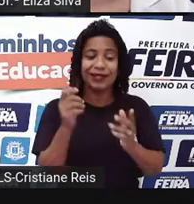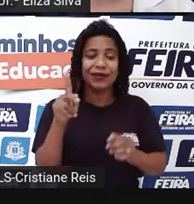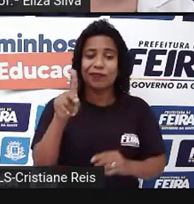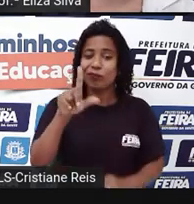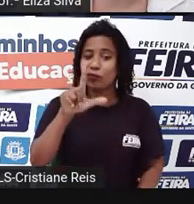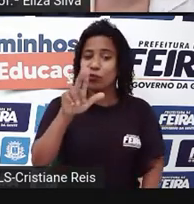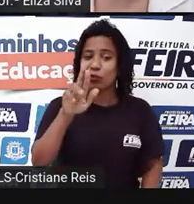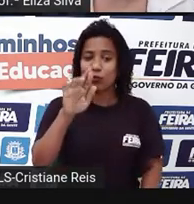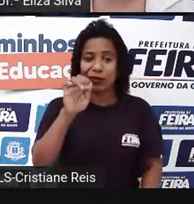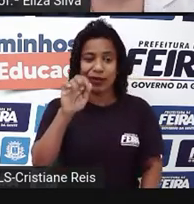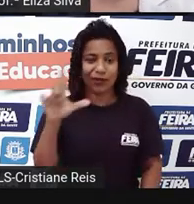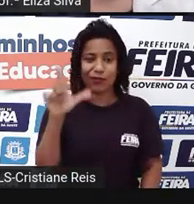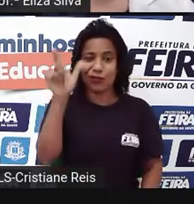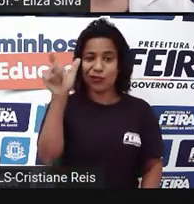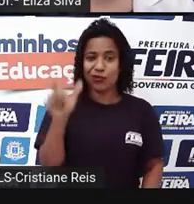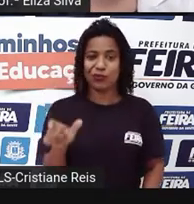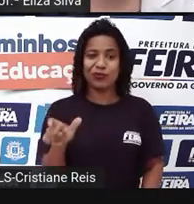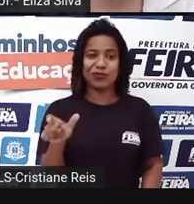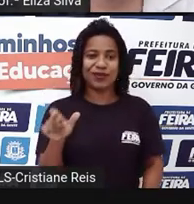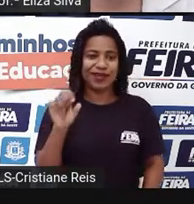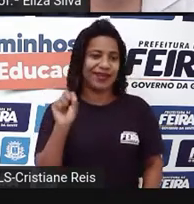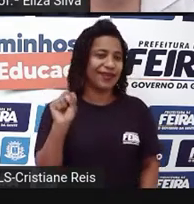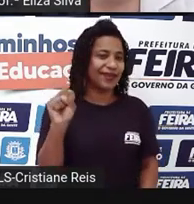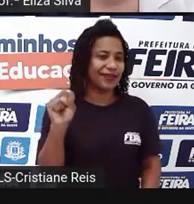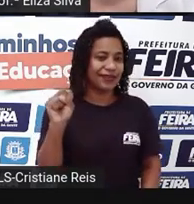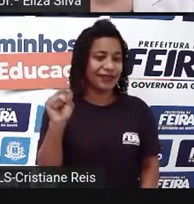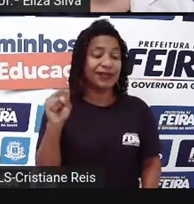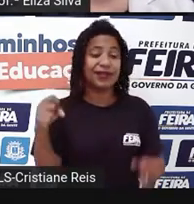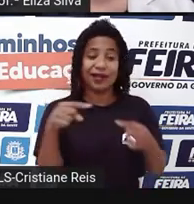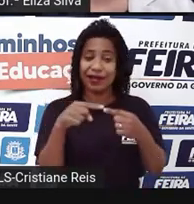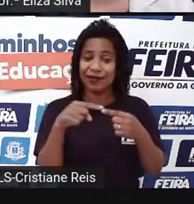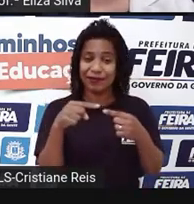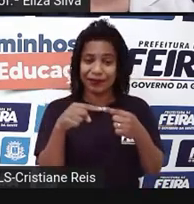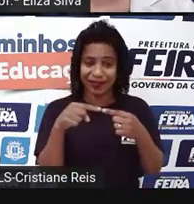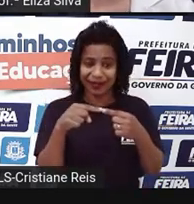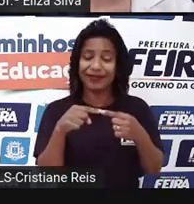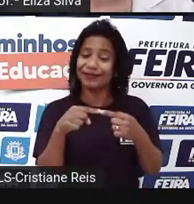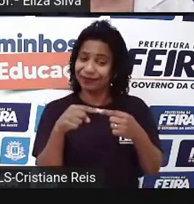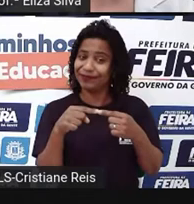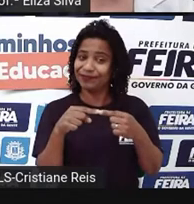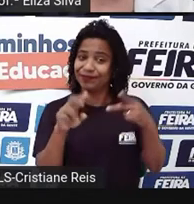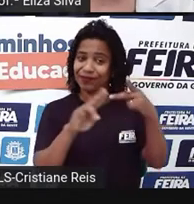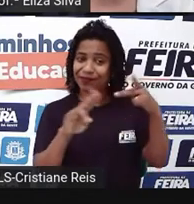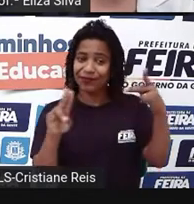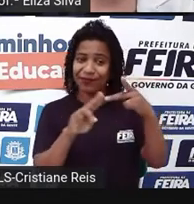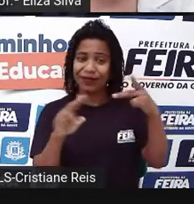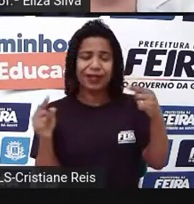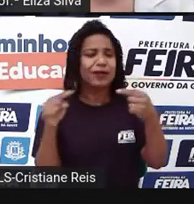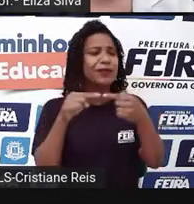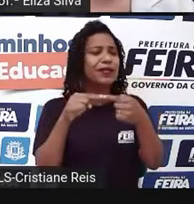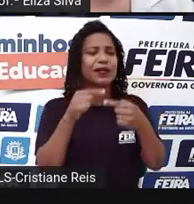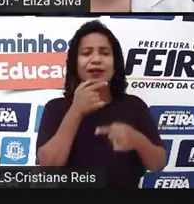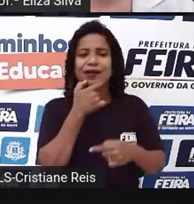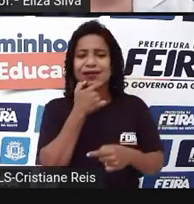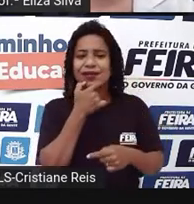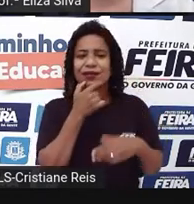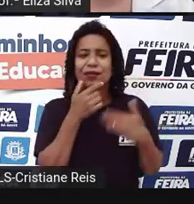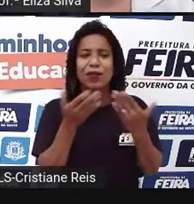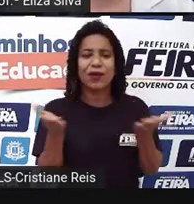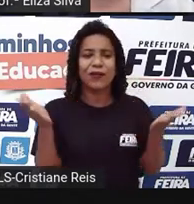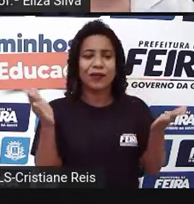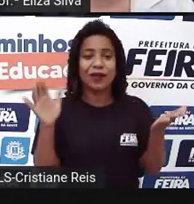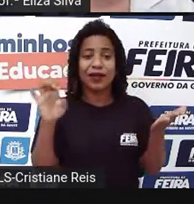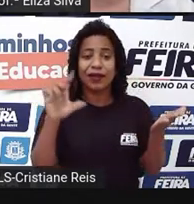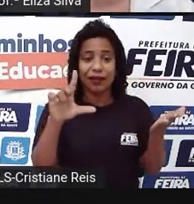eu também preciso usar um pronome correspondente. Então, Pelé e Neymar são eles. Em inglês, o